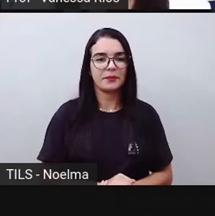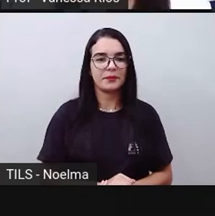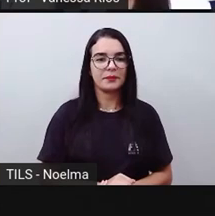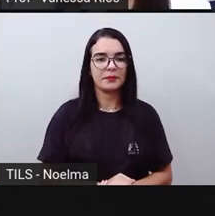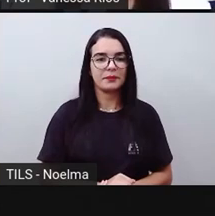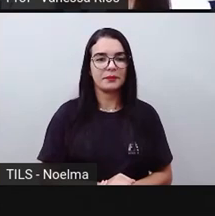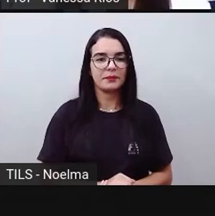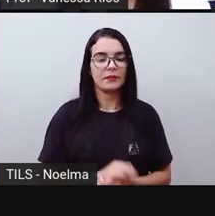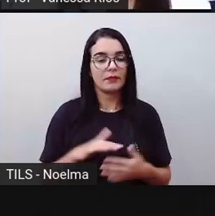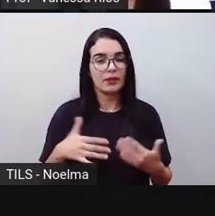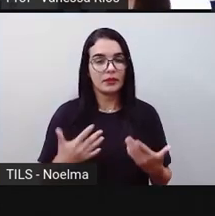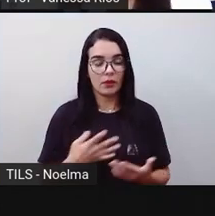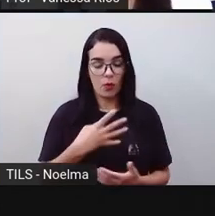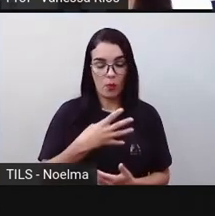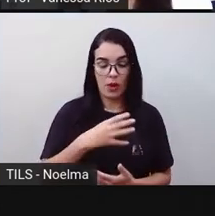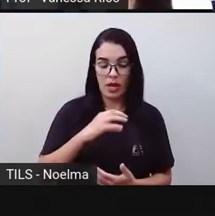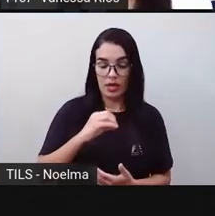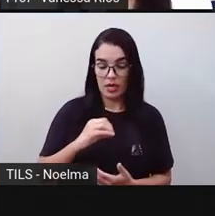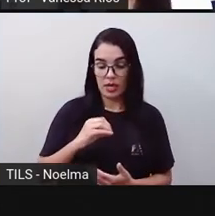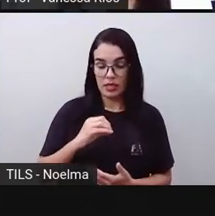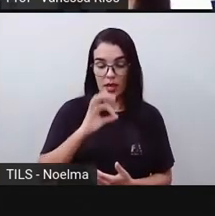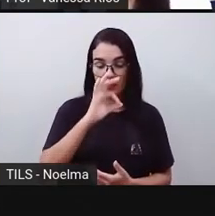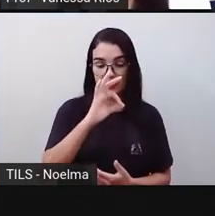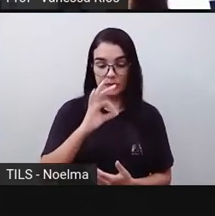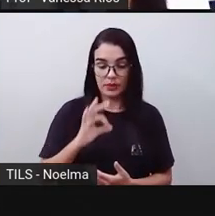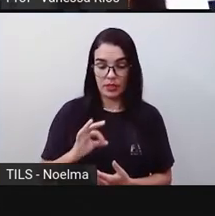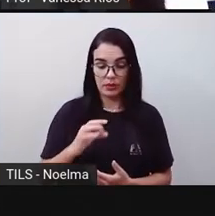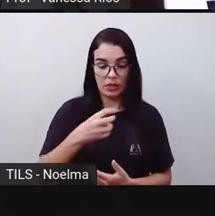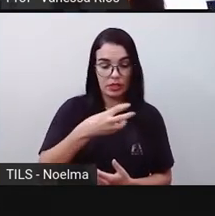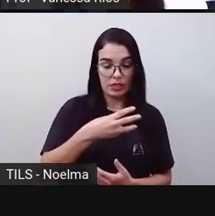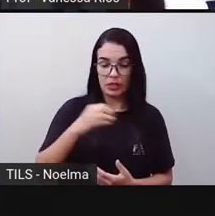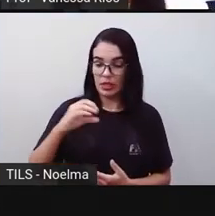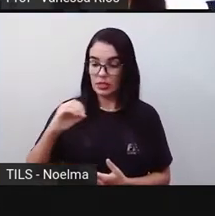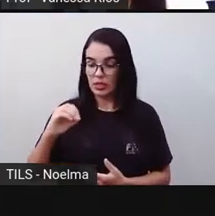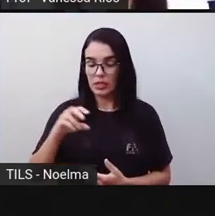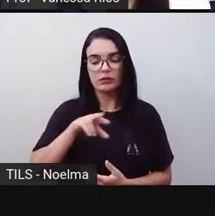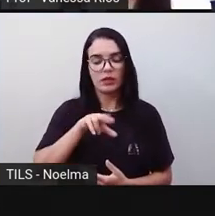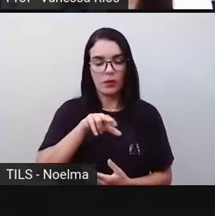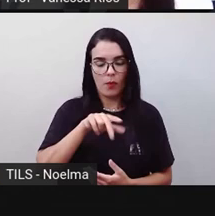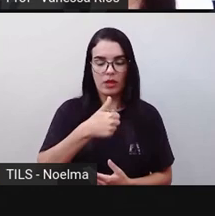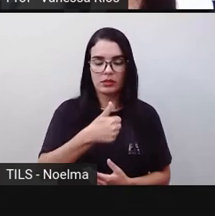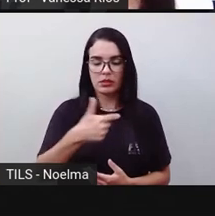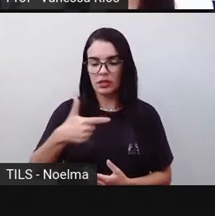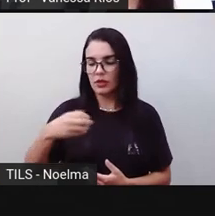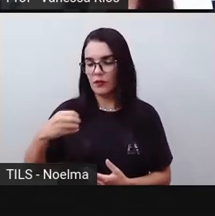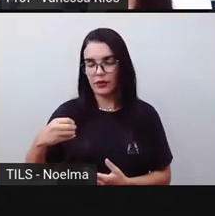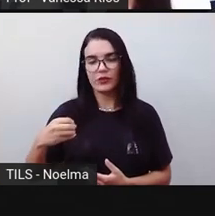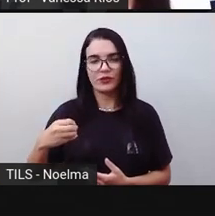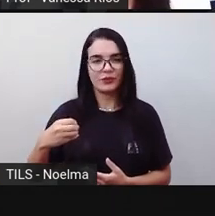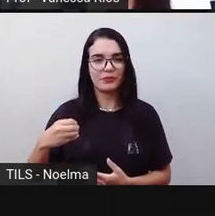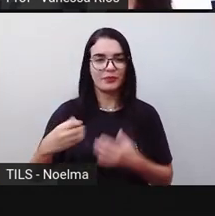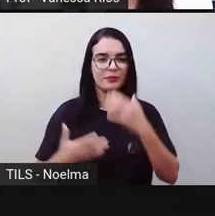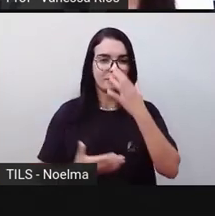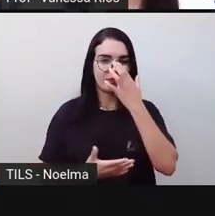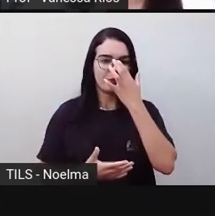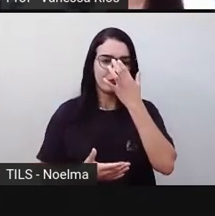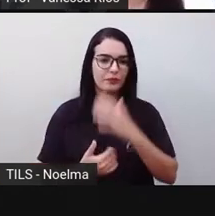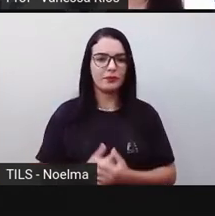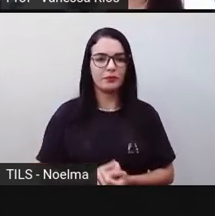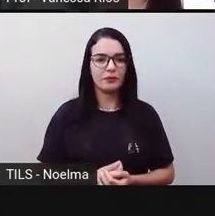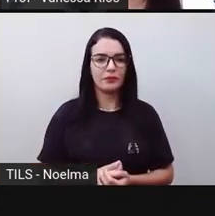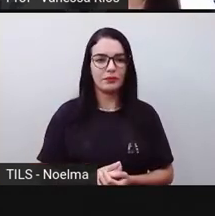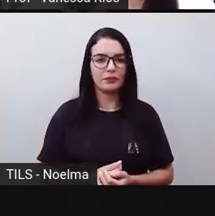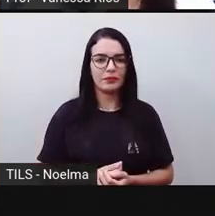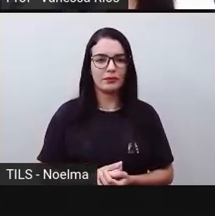Então, 40% de 300 é igual a 120, 30% de 300 é igual